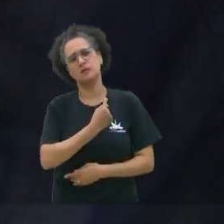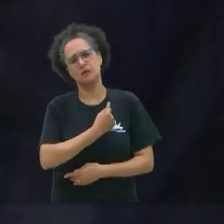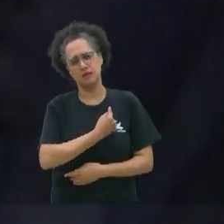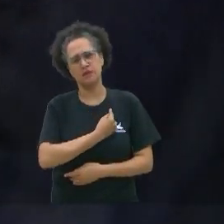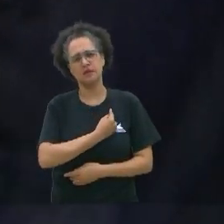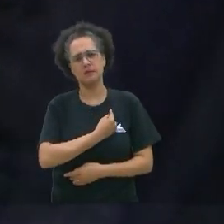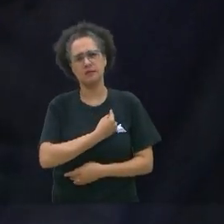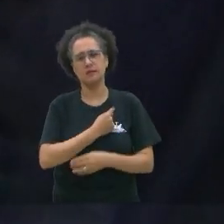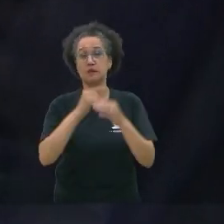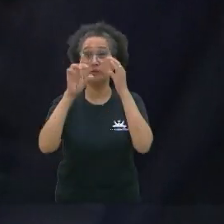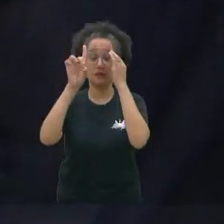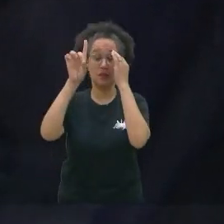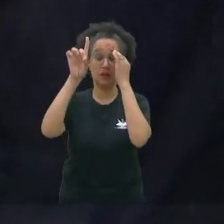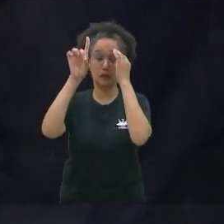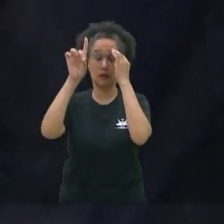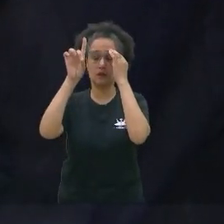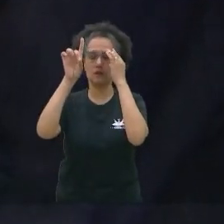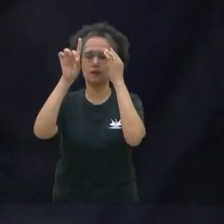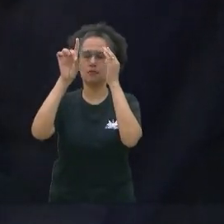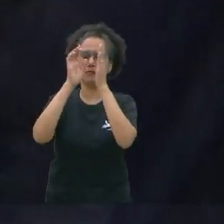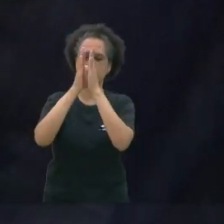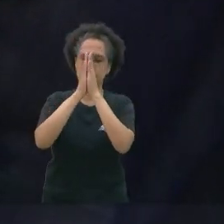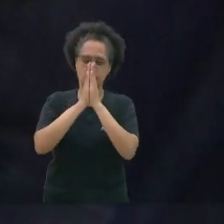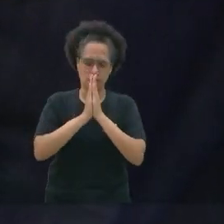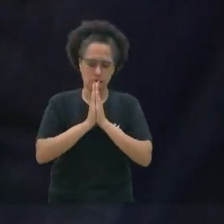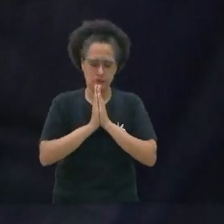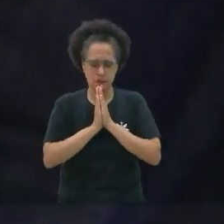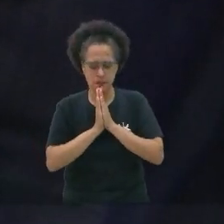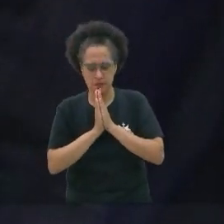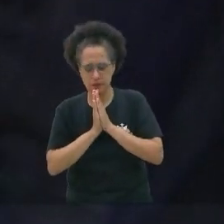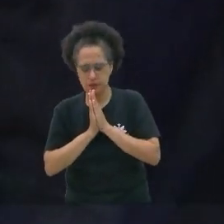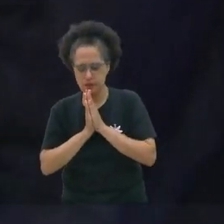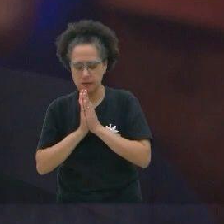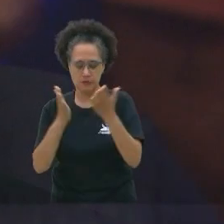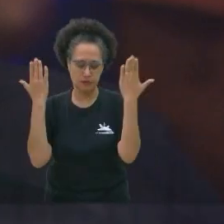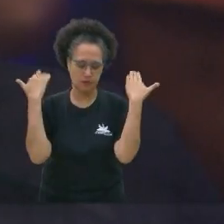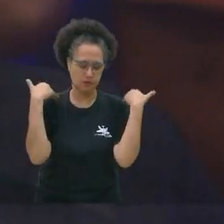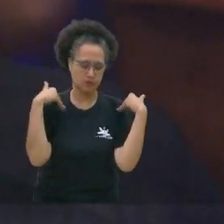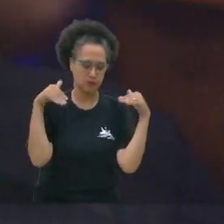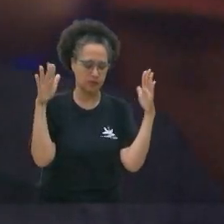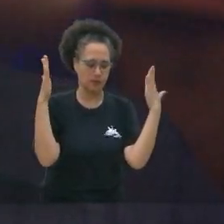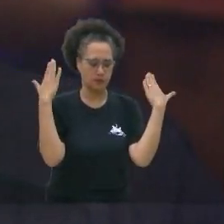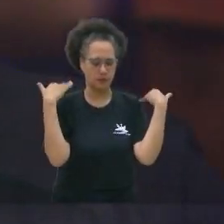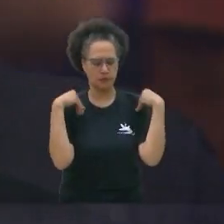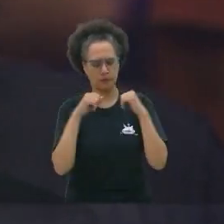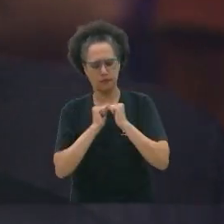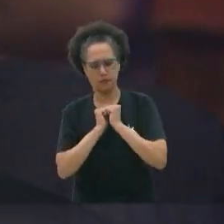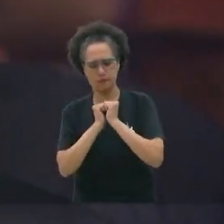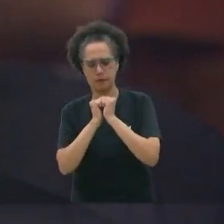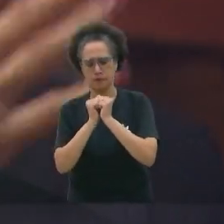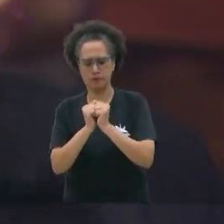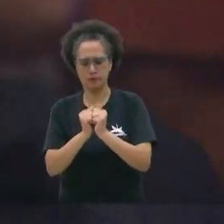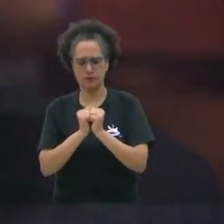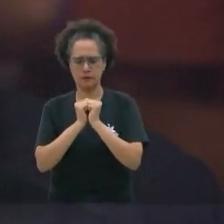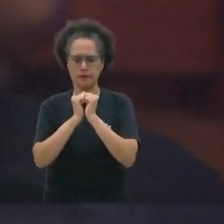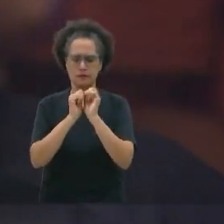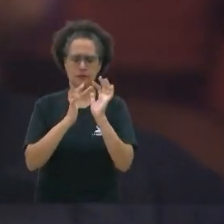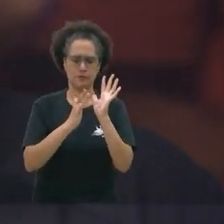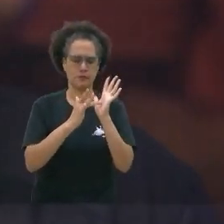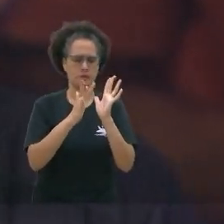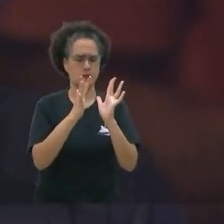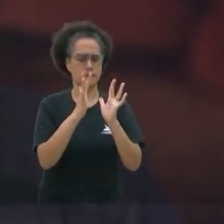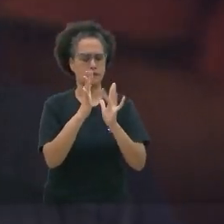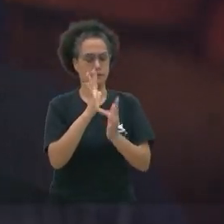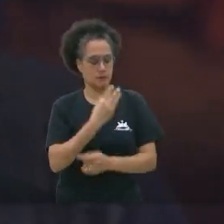Cantemos. Vamos, Jesus, passear na minha